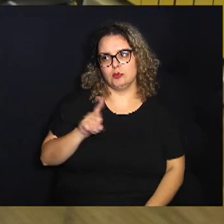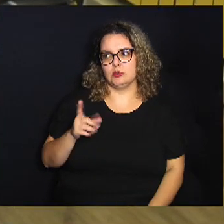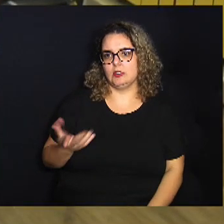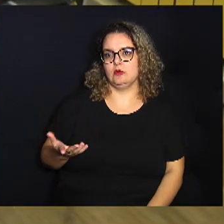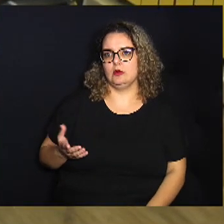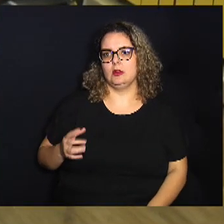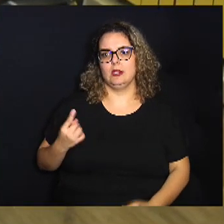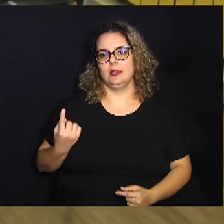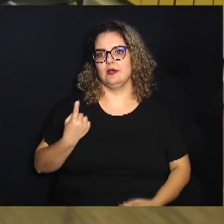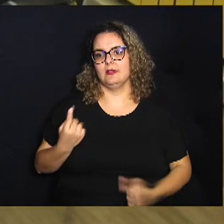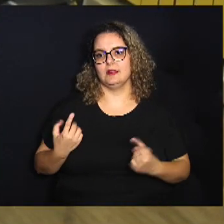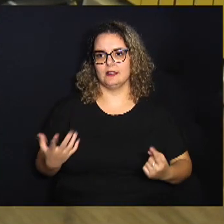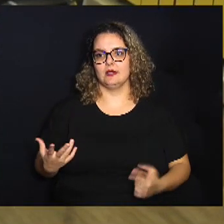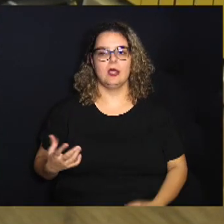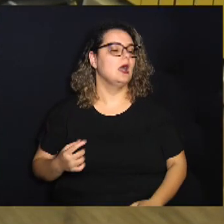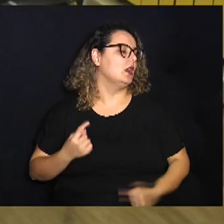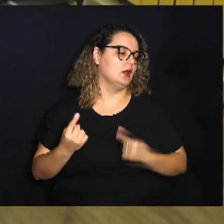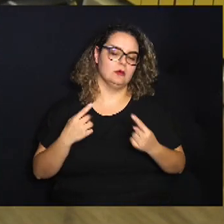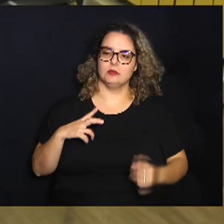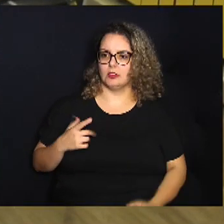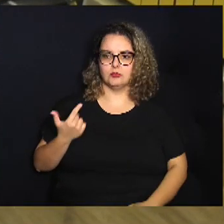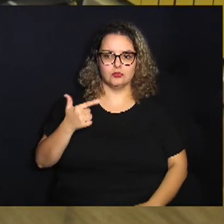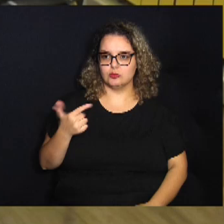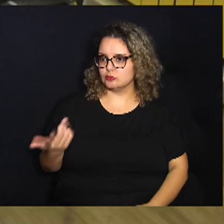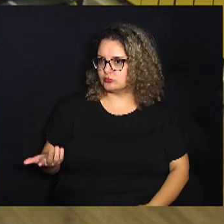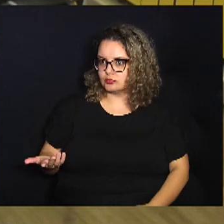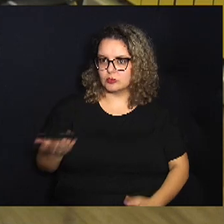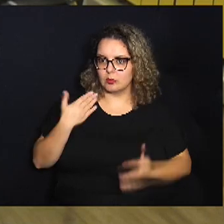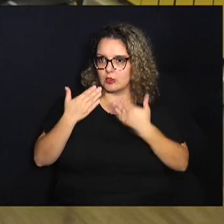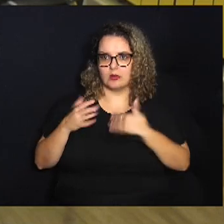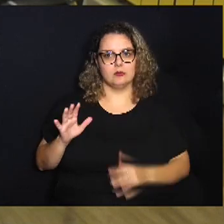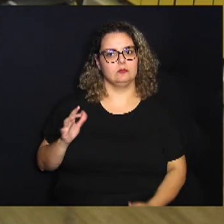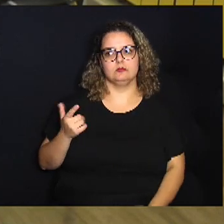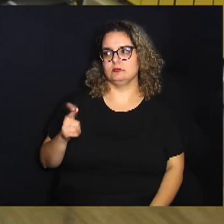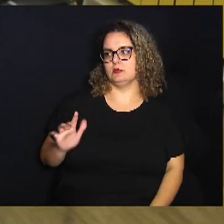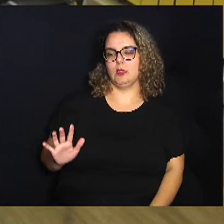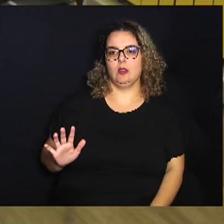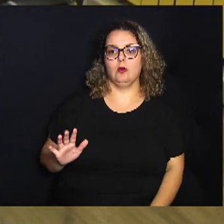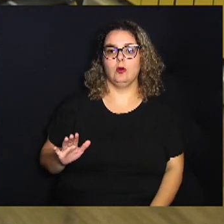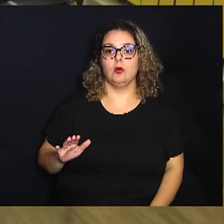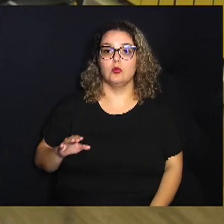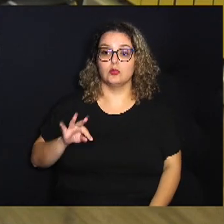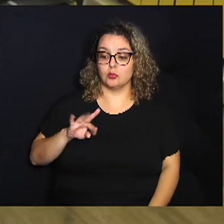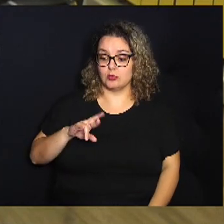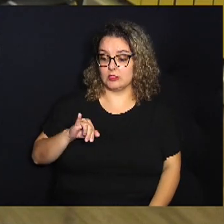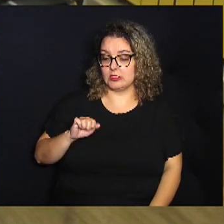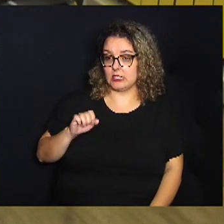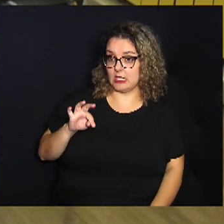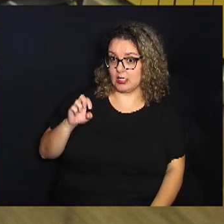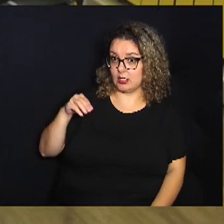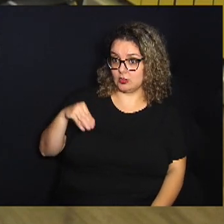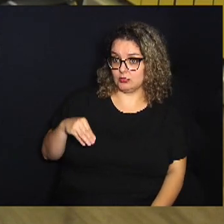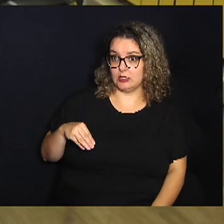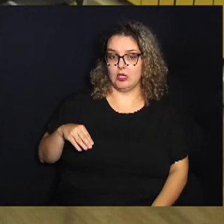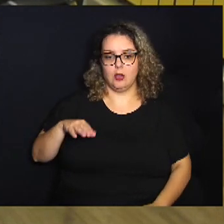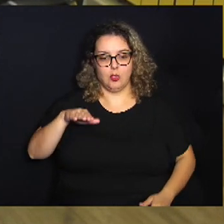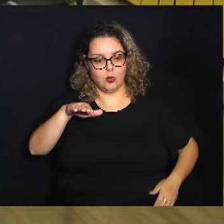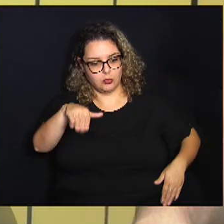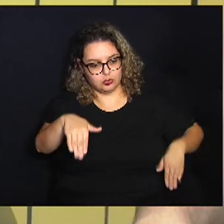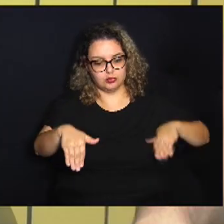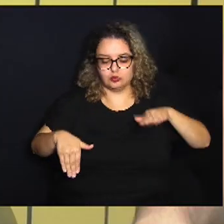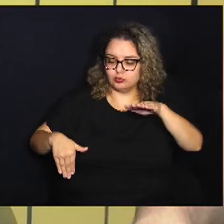si? Ah, na prova é cada um por si. Não tem ali uma conversa. Então, na natação, no triatlon é assim, na natação é o